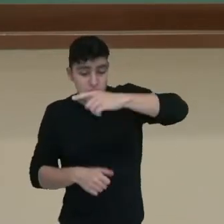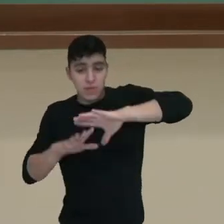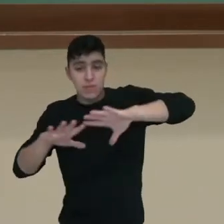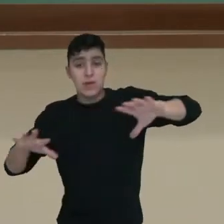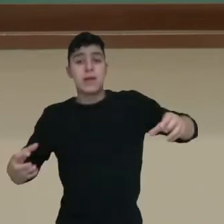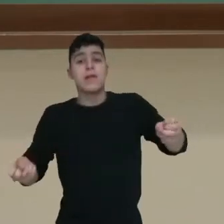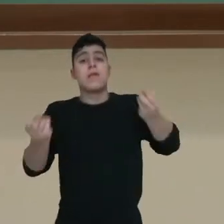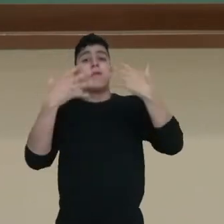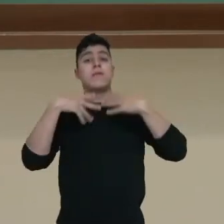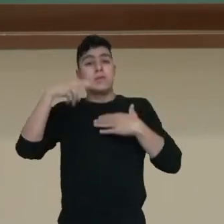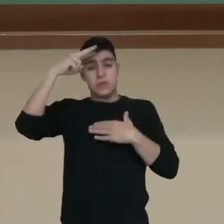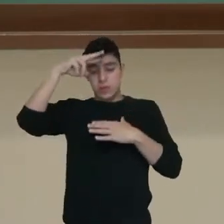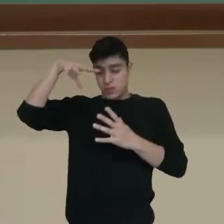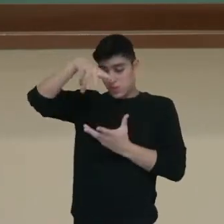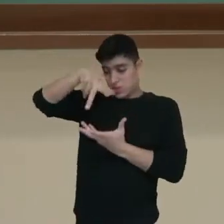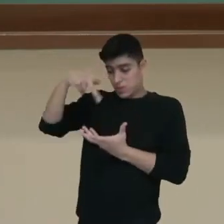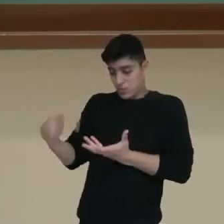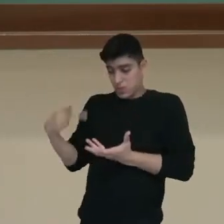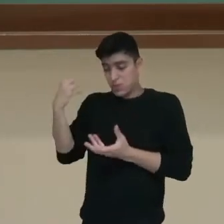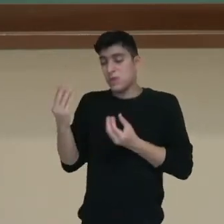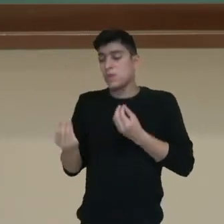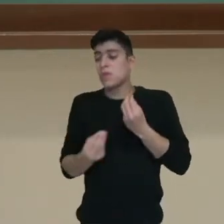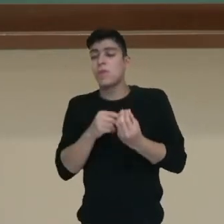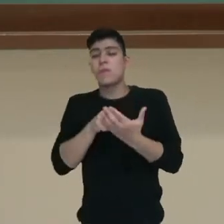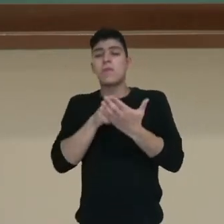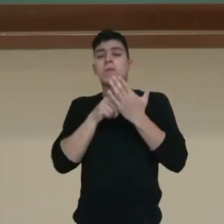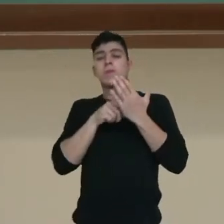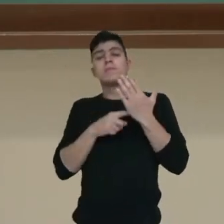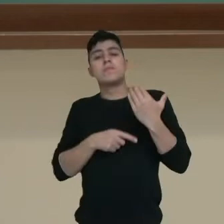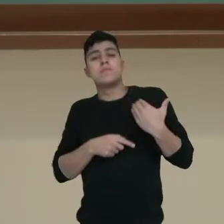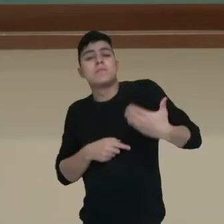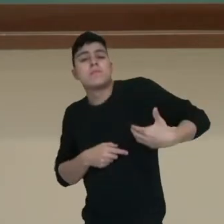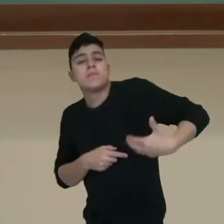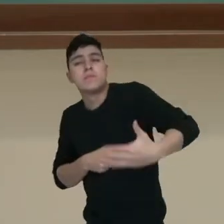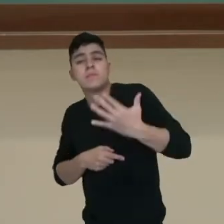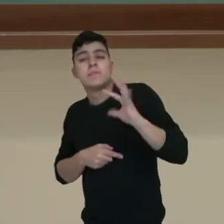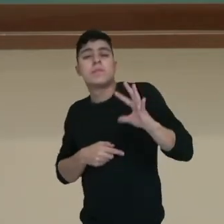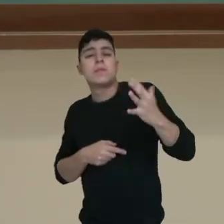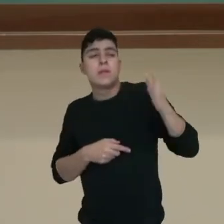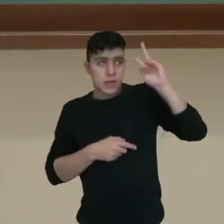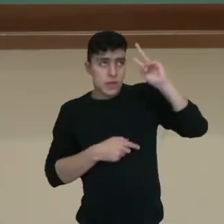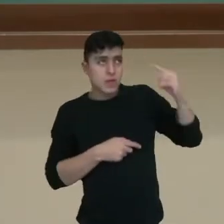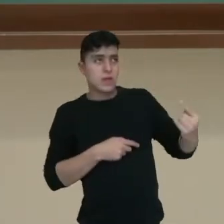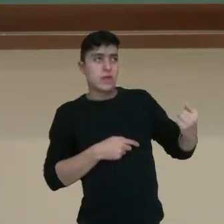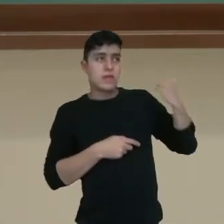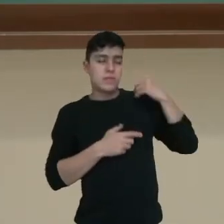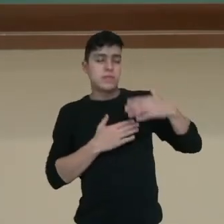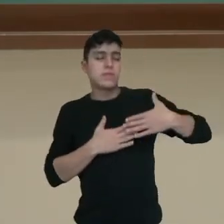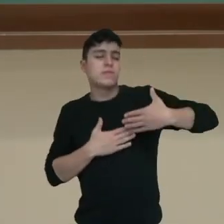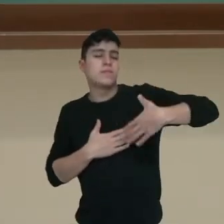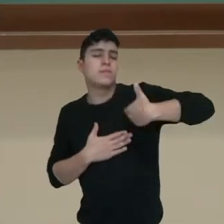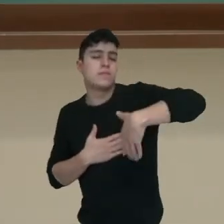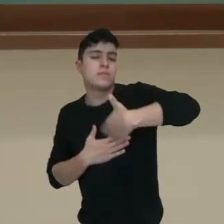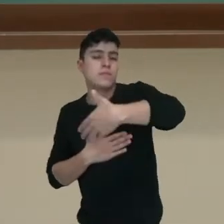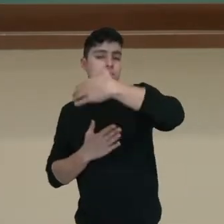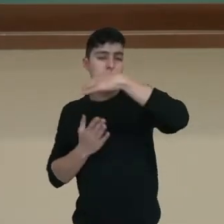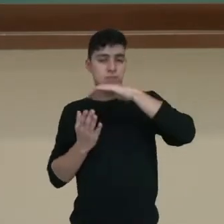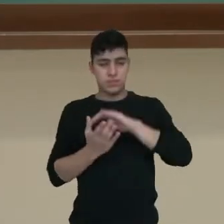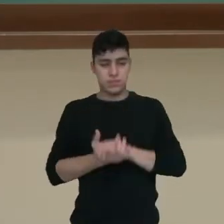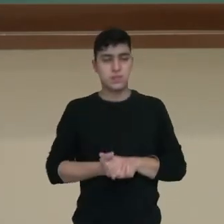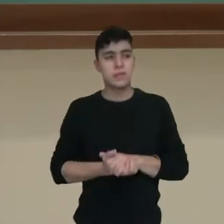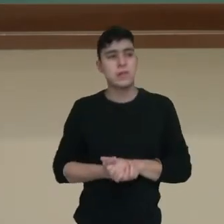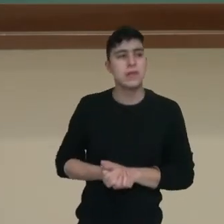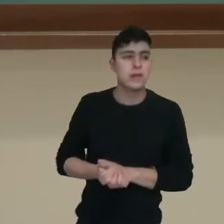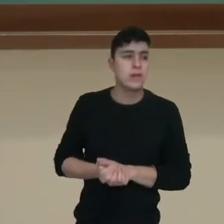e demonstra o que está acontecendo, O que veio acontecendo ao longo da história e o que está acontecendo no momento,